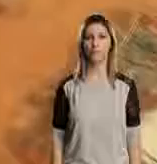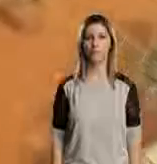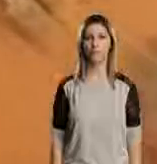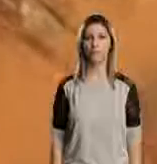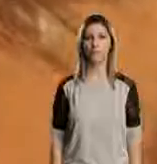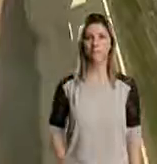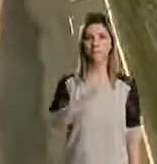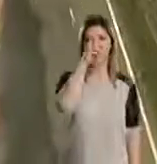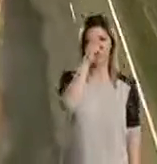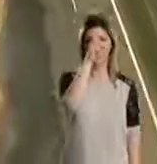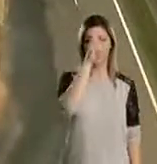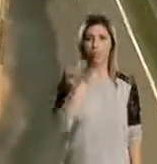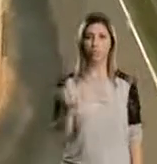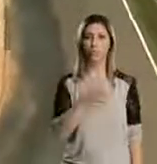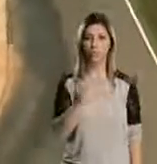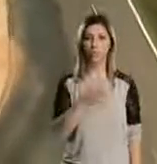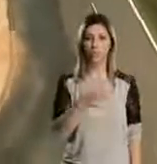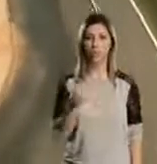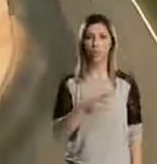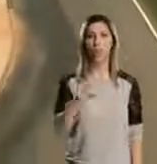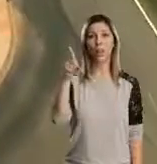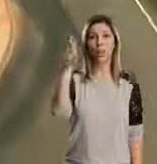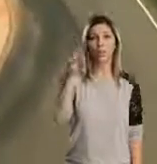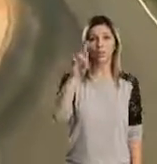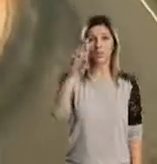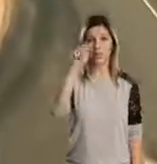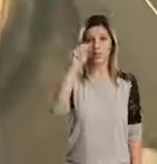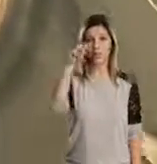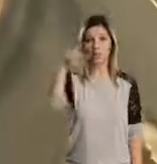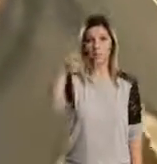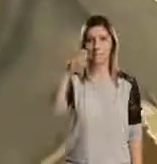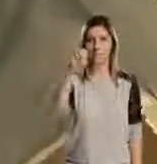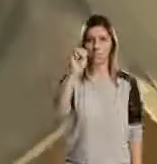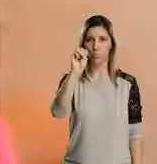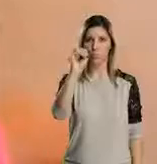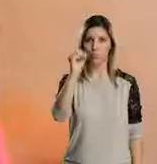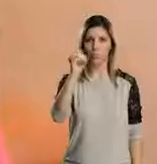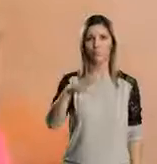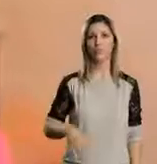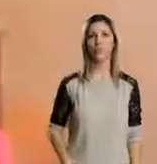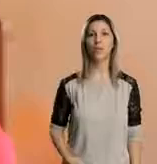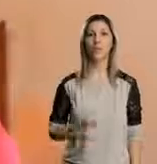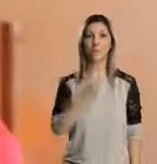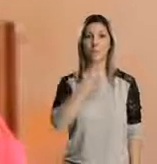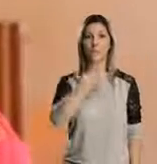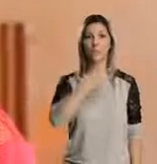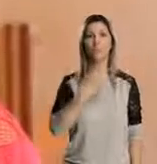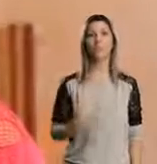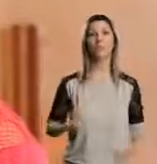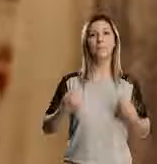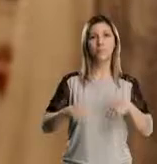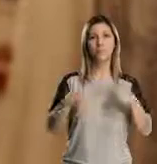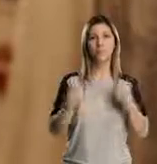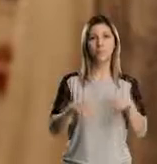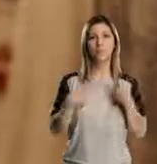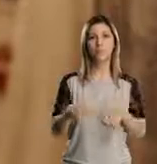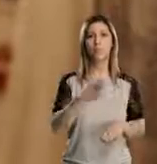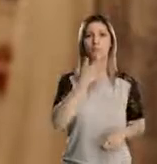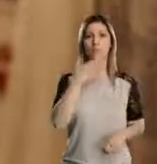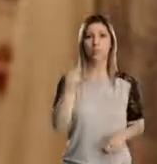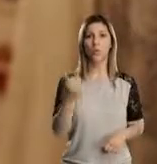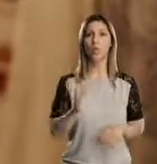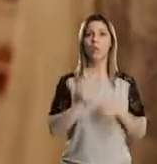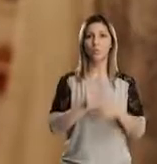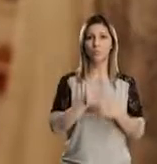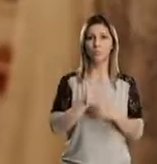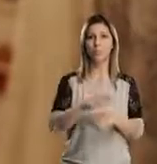Um hospital novo, como a gente já está sabendo, né, que está para sair aqui da Raposo. E nós sabemos que necessita mesmo de ter mais